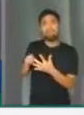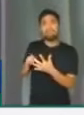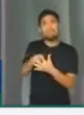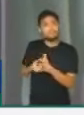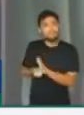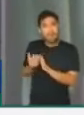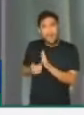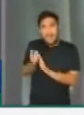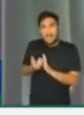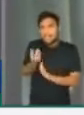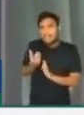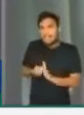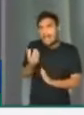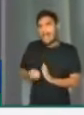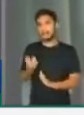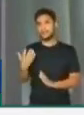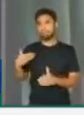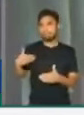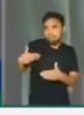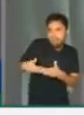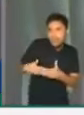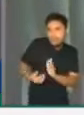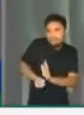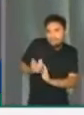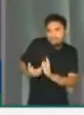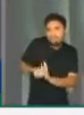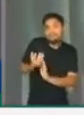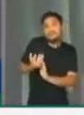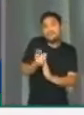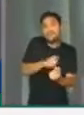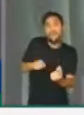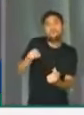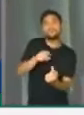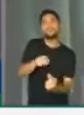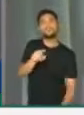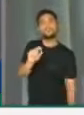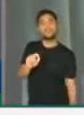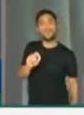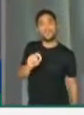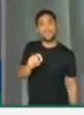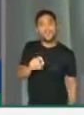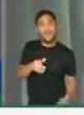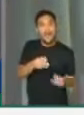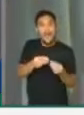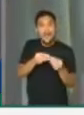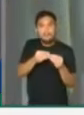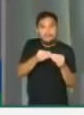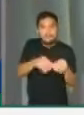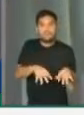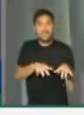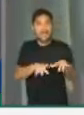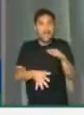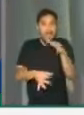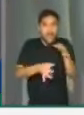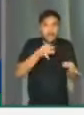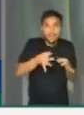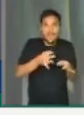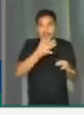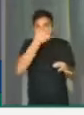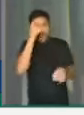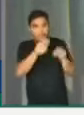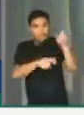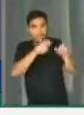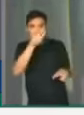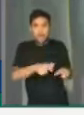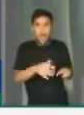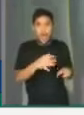últimos anos para atingir opiniões, atingir pessoas que